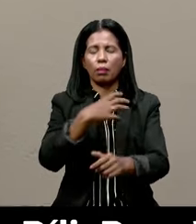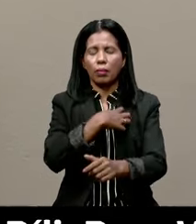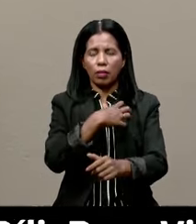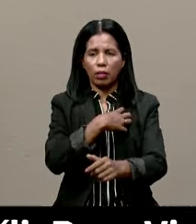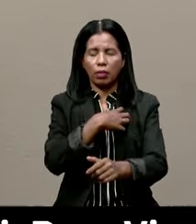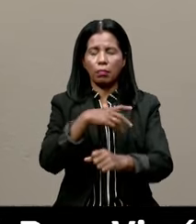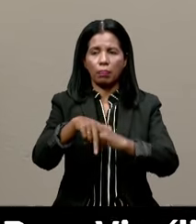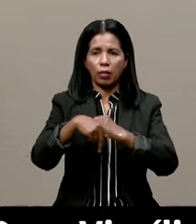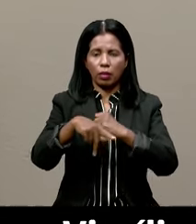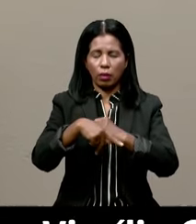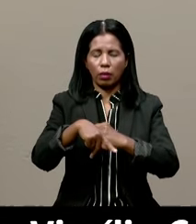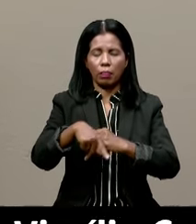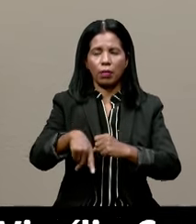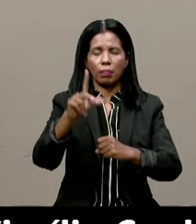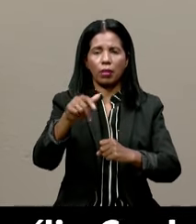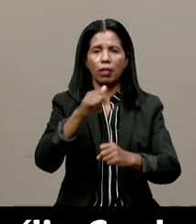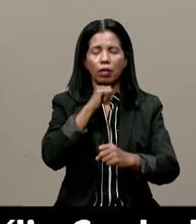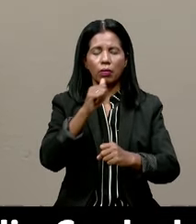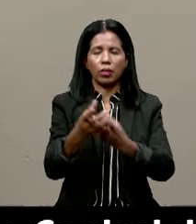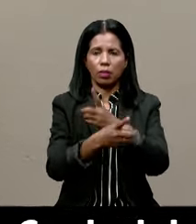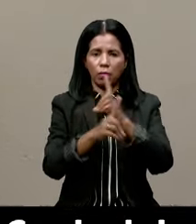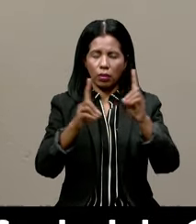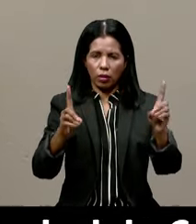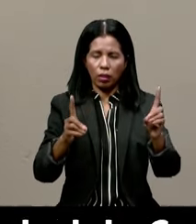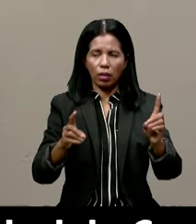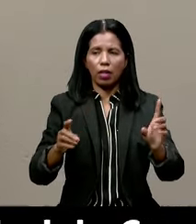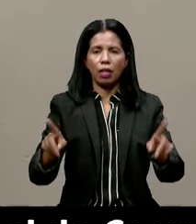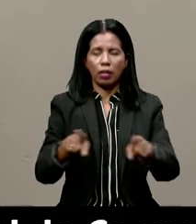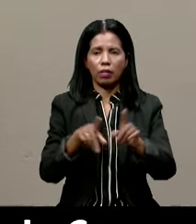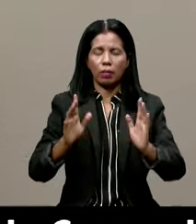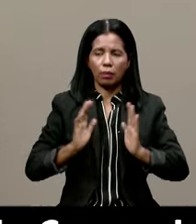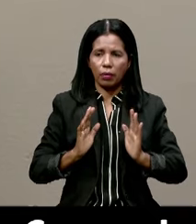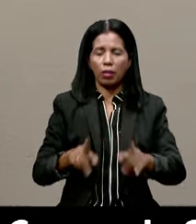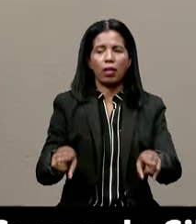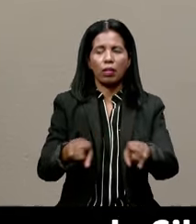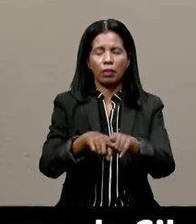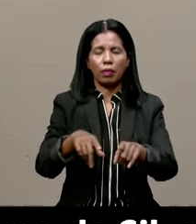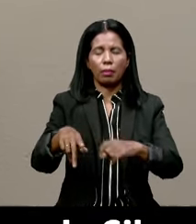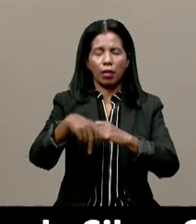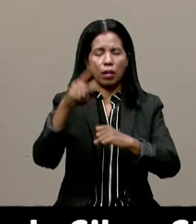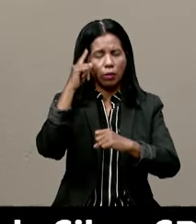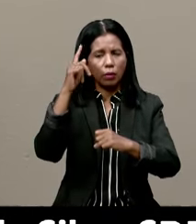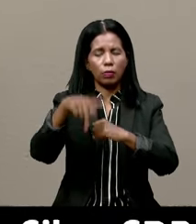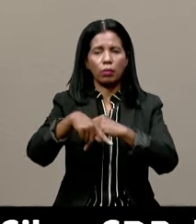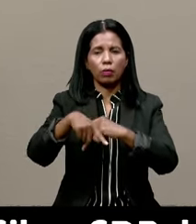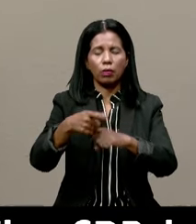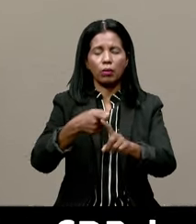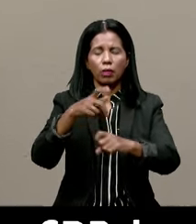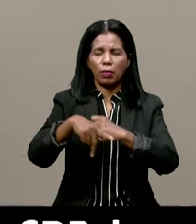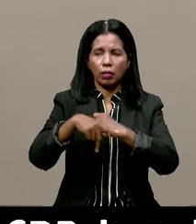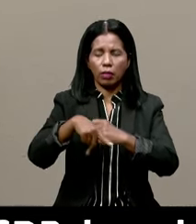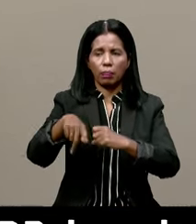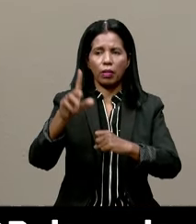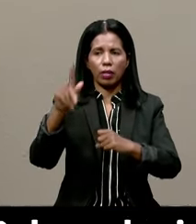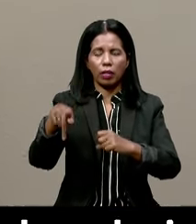né antidemocrático ditadura hanoin tamane mai hus bancada PLP ni matéria né tem que